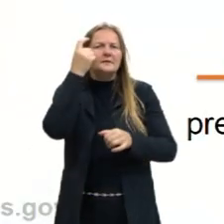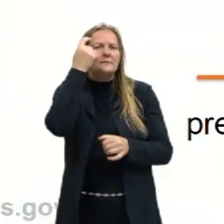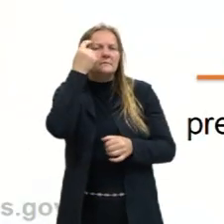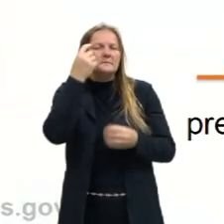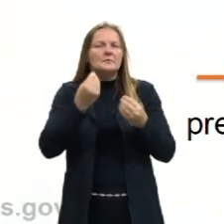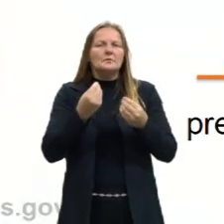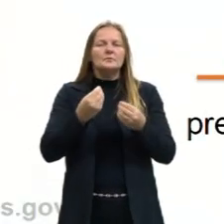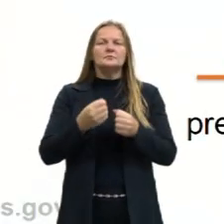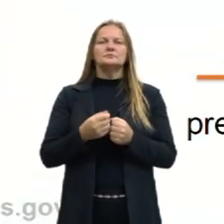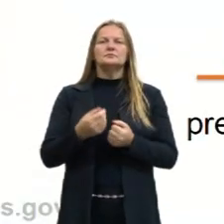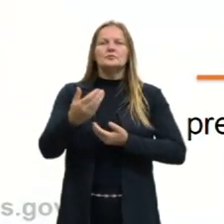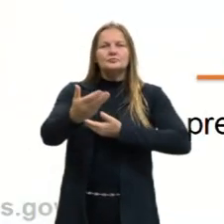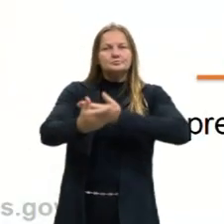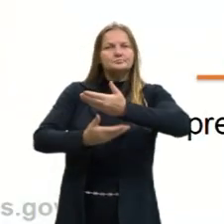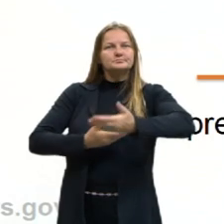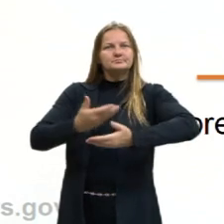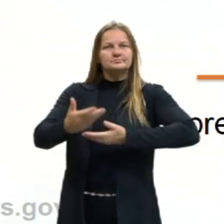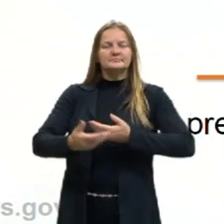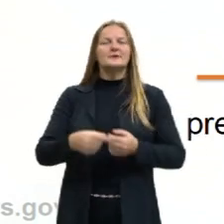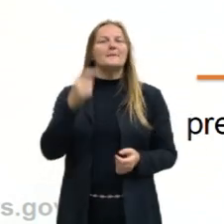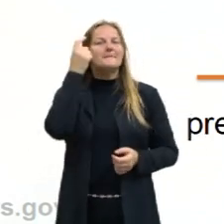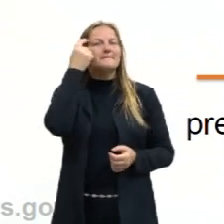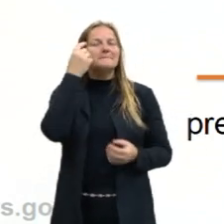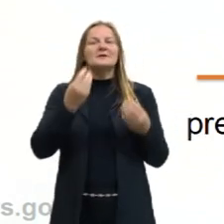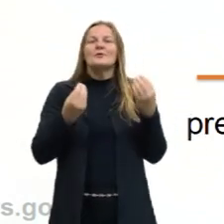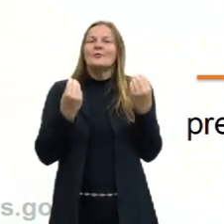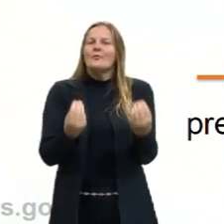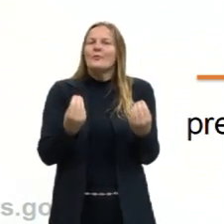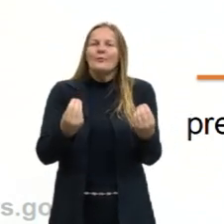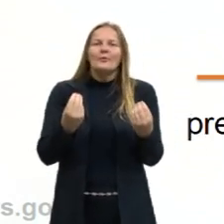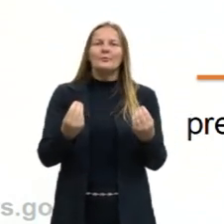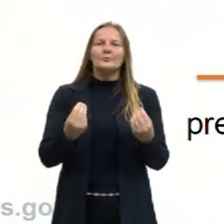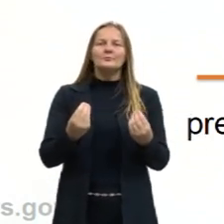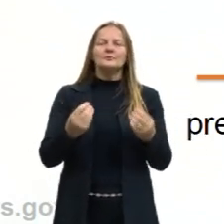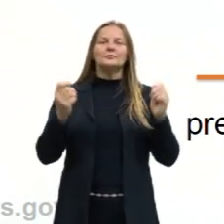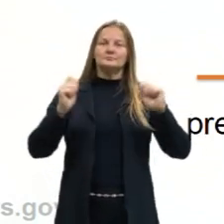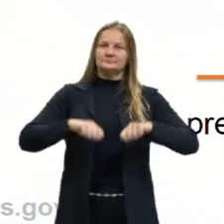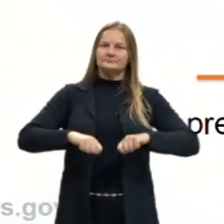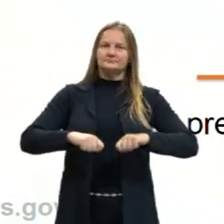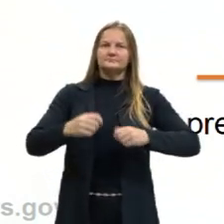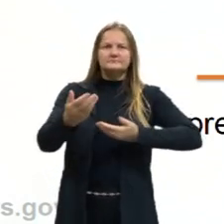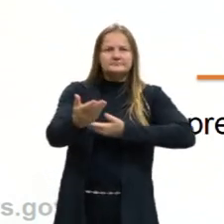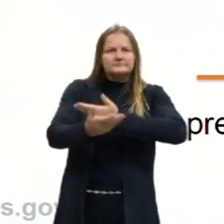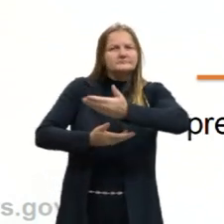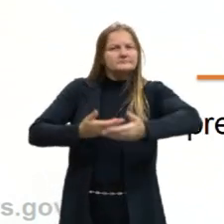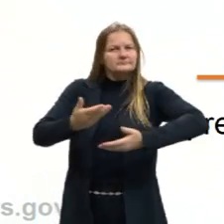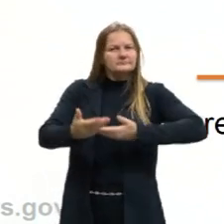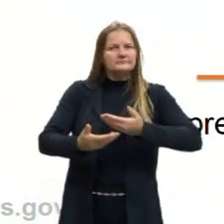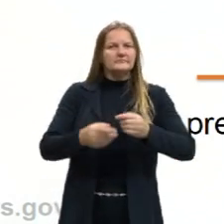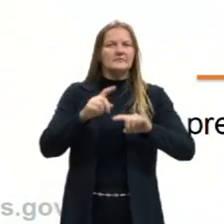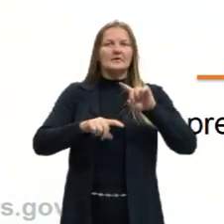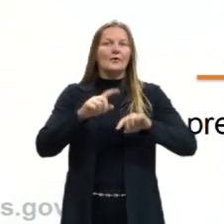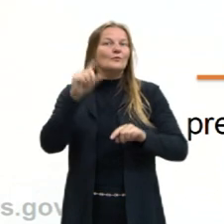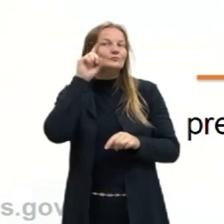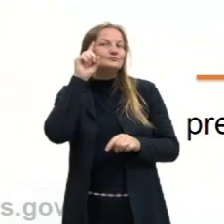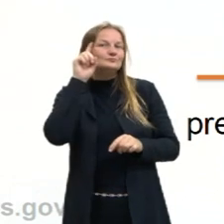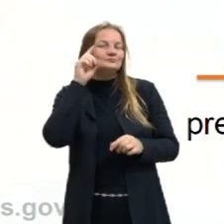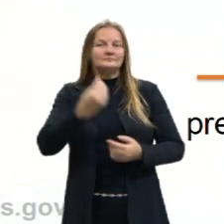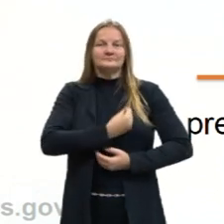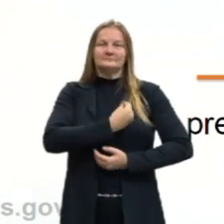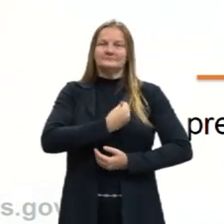no ato de compartilhar Vamos pensar como podemos compartilhar algo no nosso dia a dia